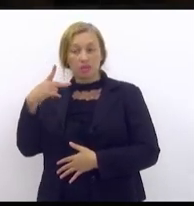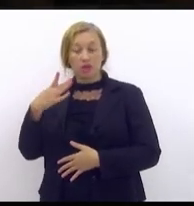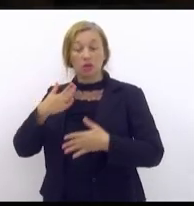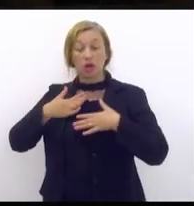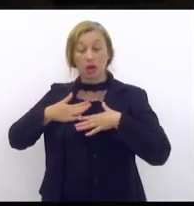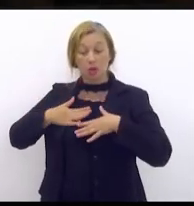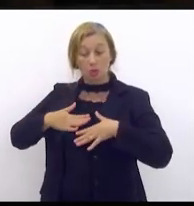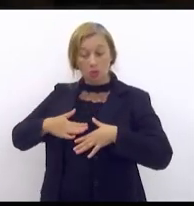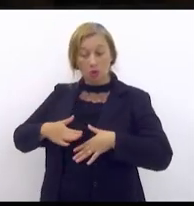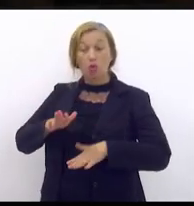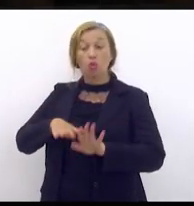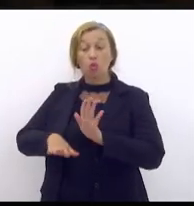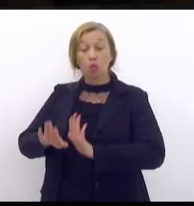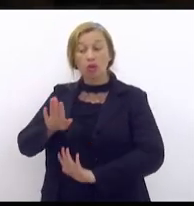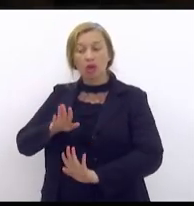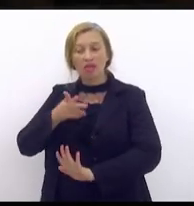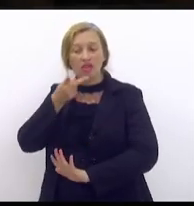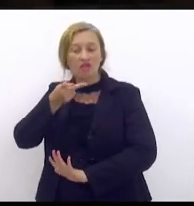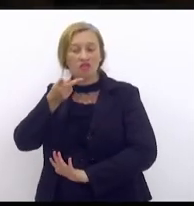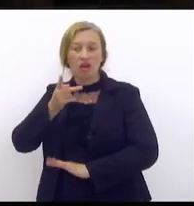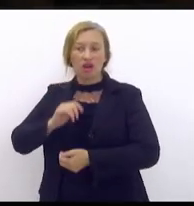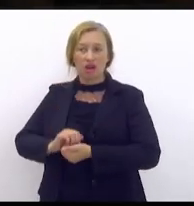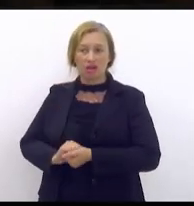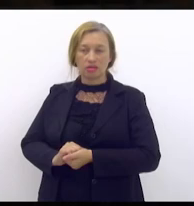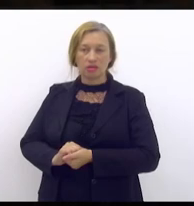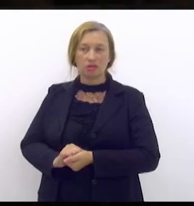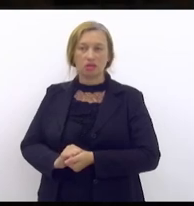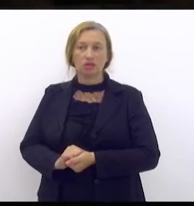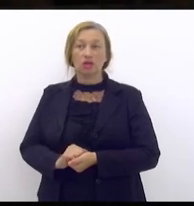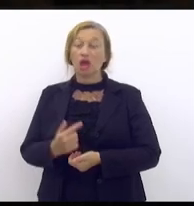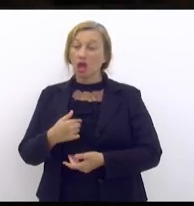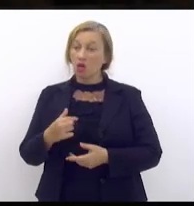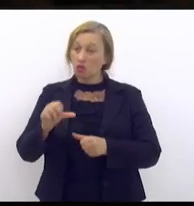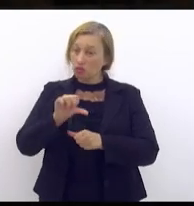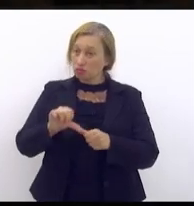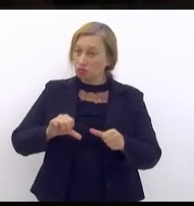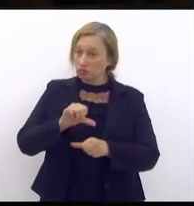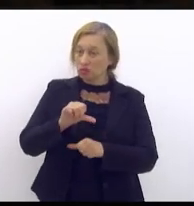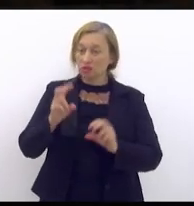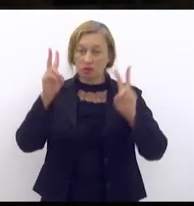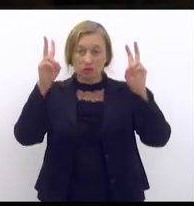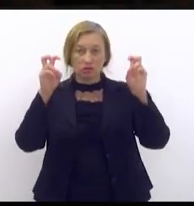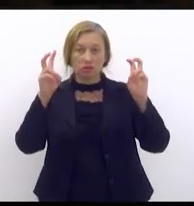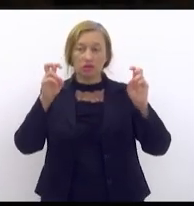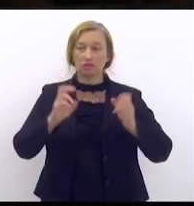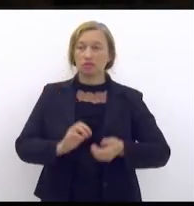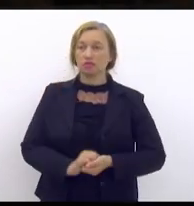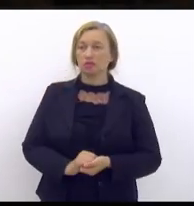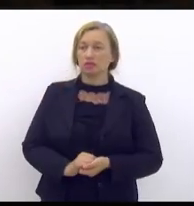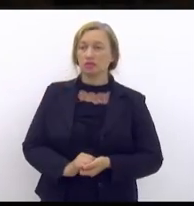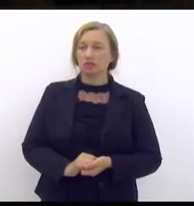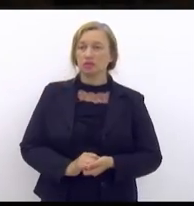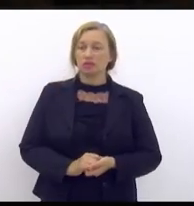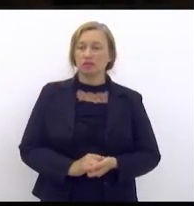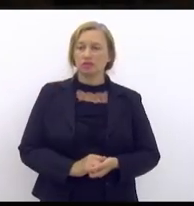ponderação. Dito isso, senhora presidente, vou mudar de assunto.